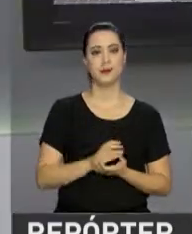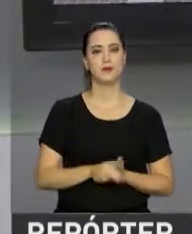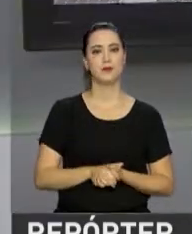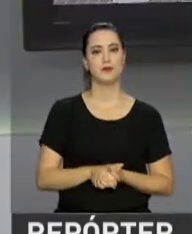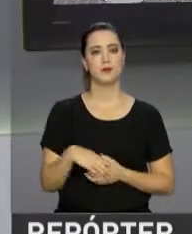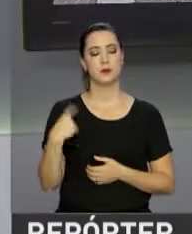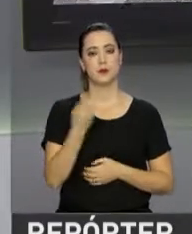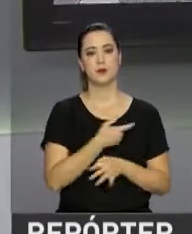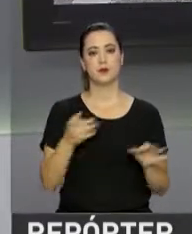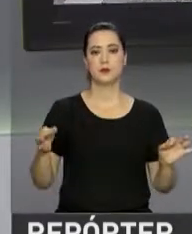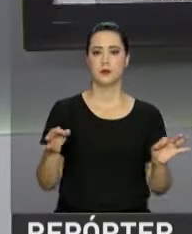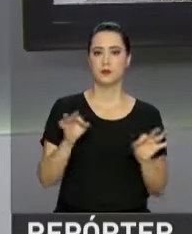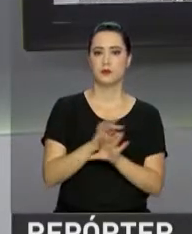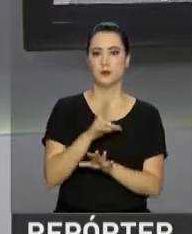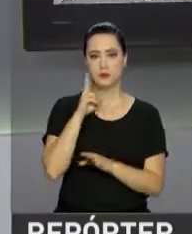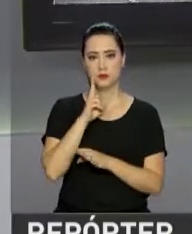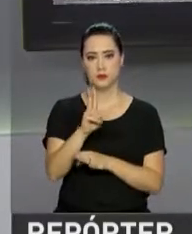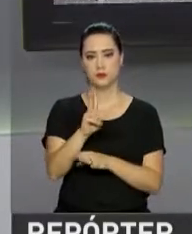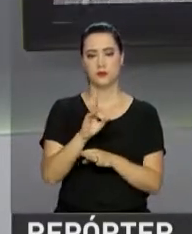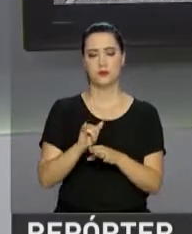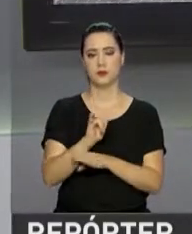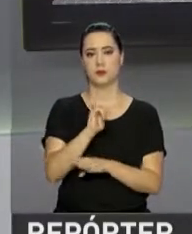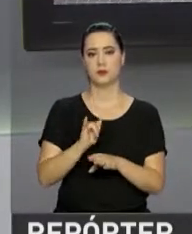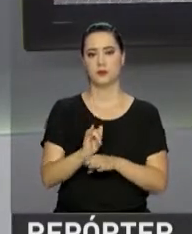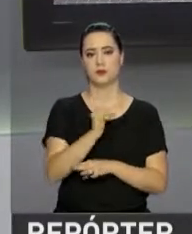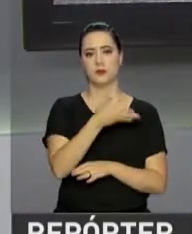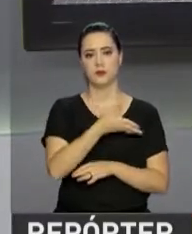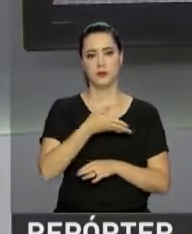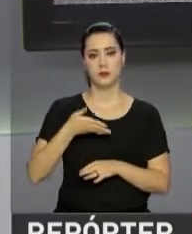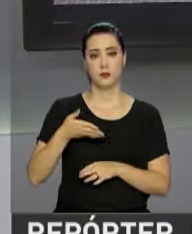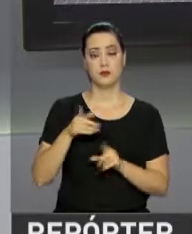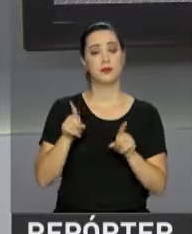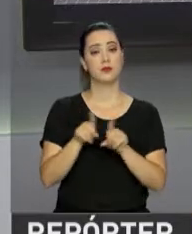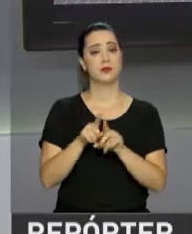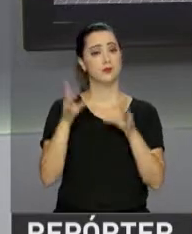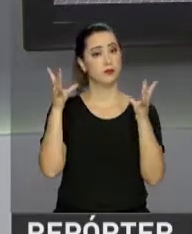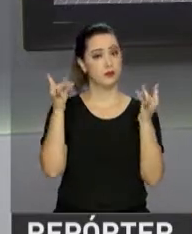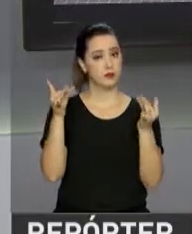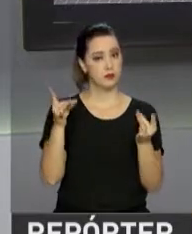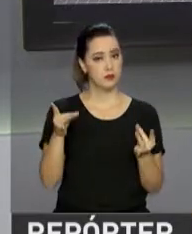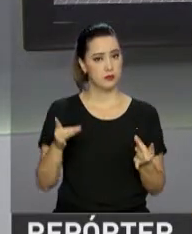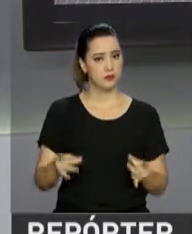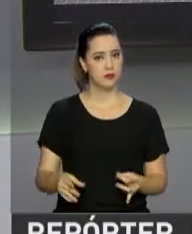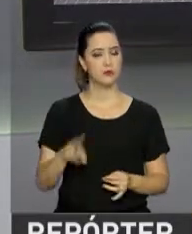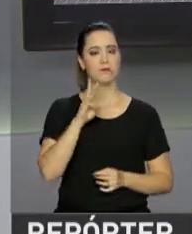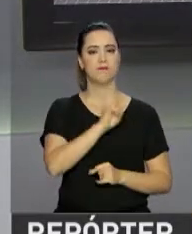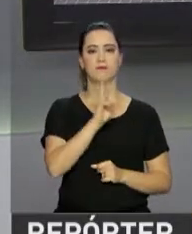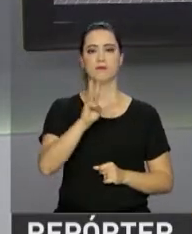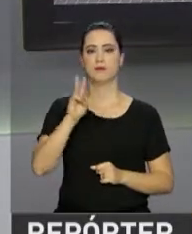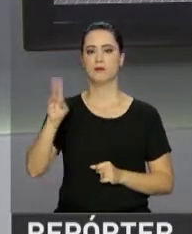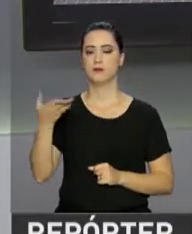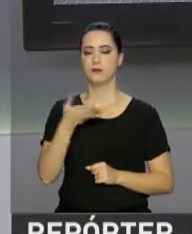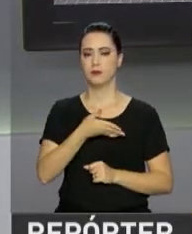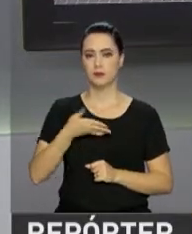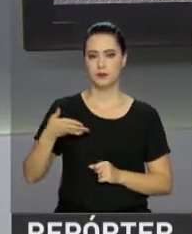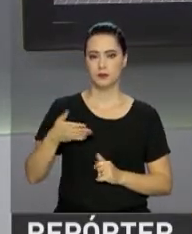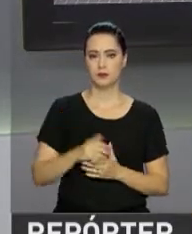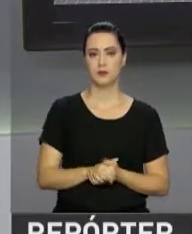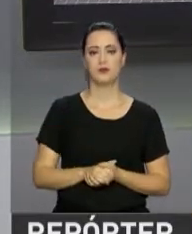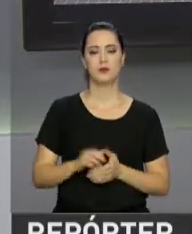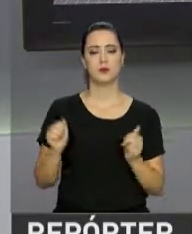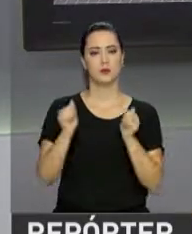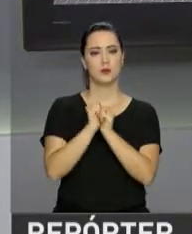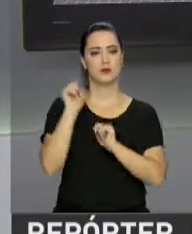nós ficamos por aqui você pode rever as reportagens no youtube toda nossa programação também está na página da nbr na